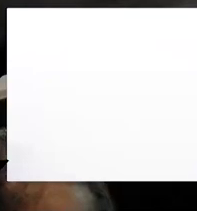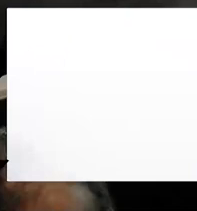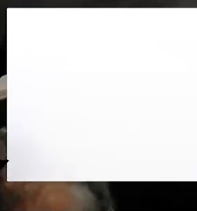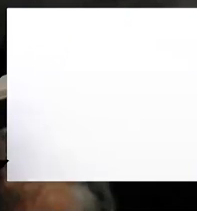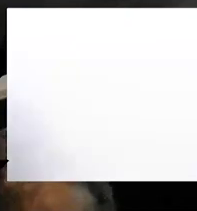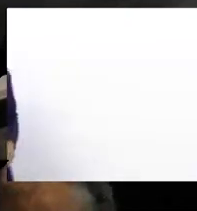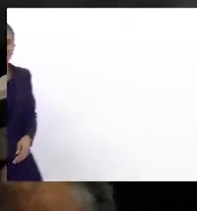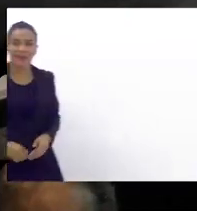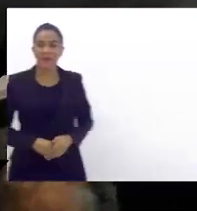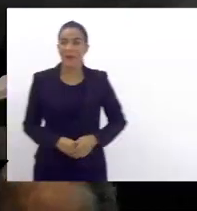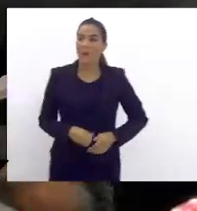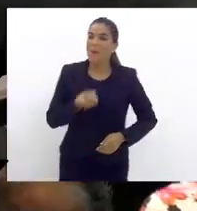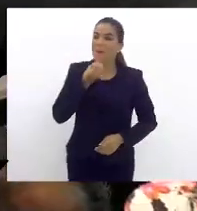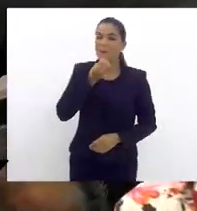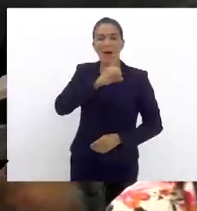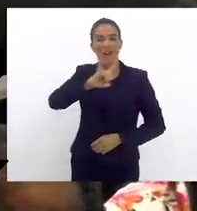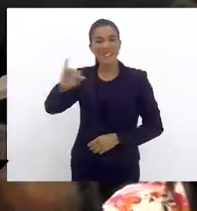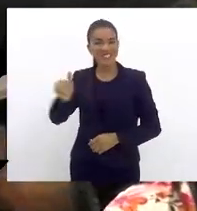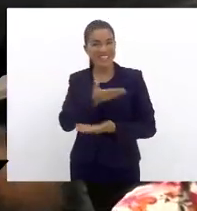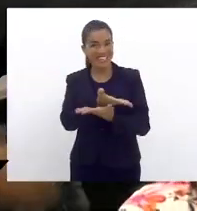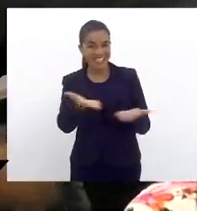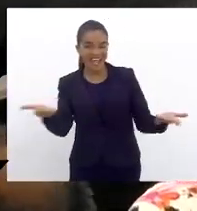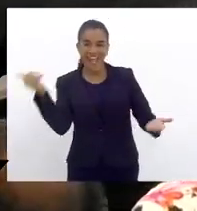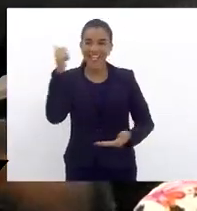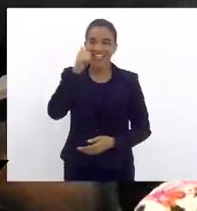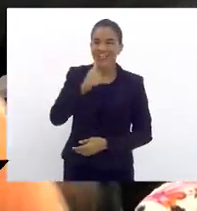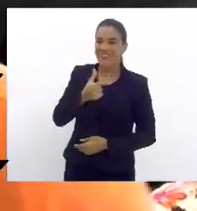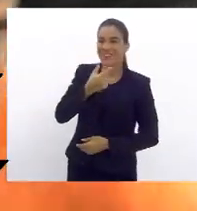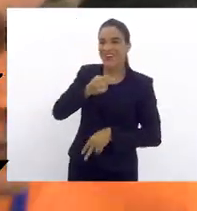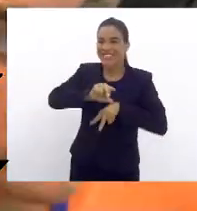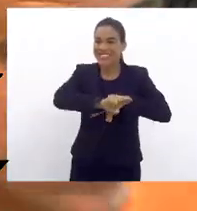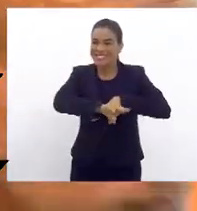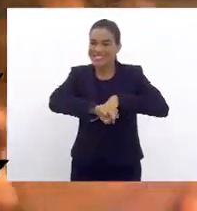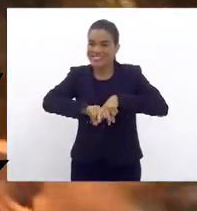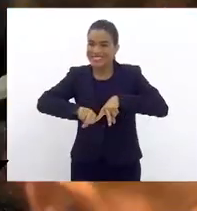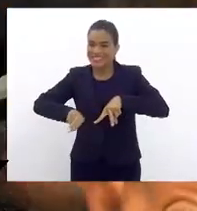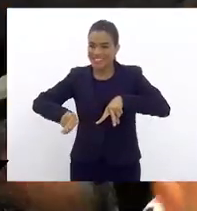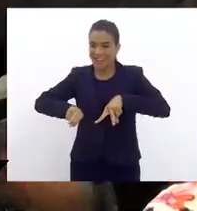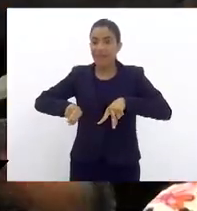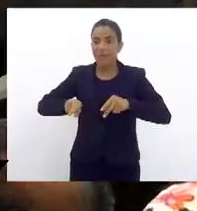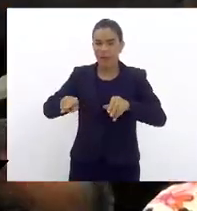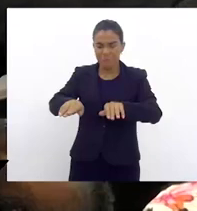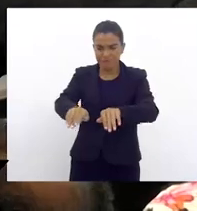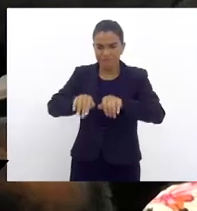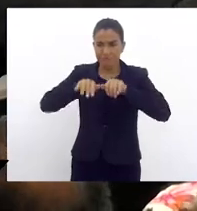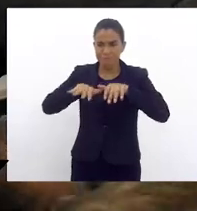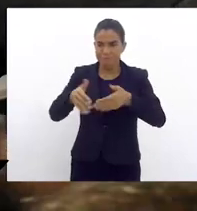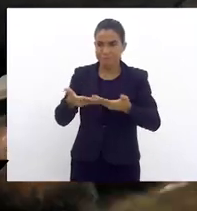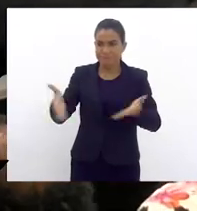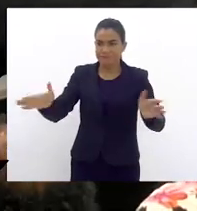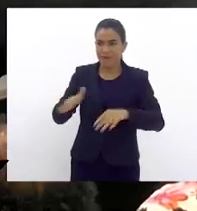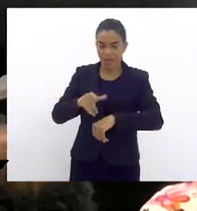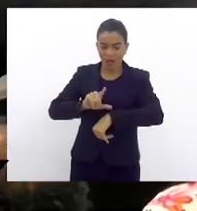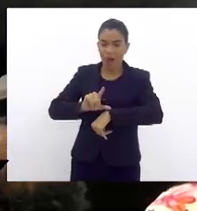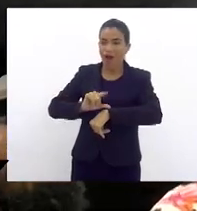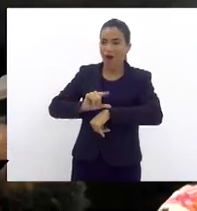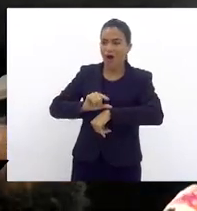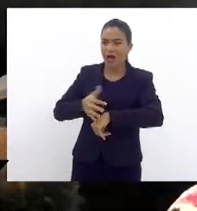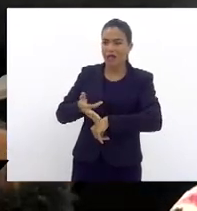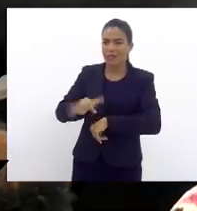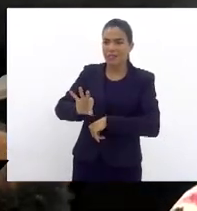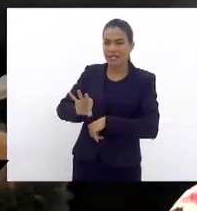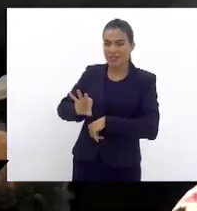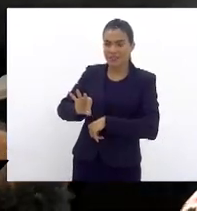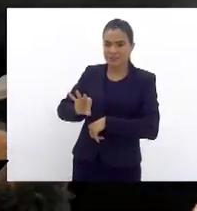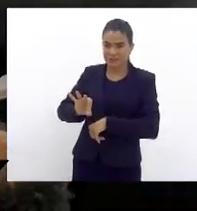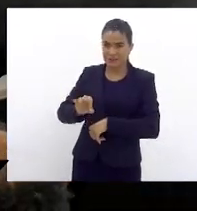bom dia a todos e todos e todos vamos dar início a nossa audiência pública às 10 horas do dia 25